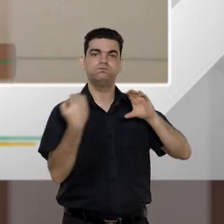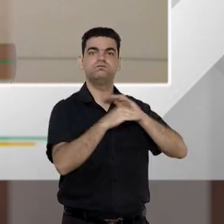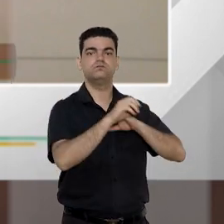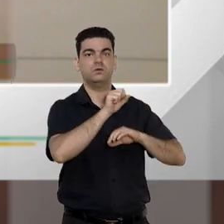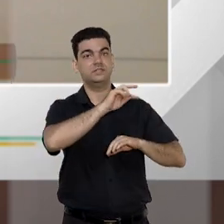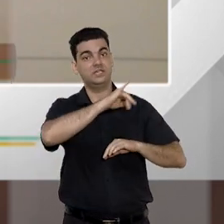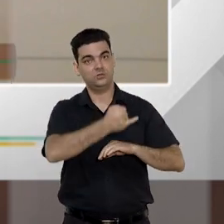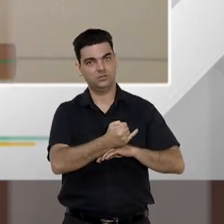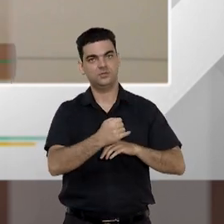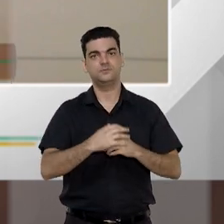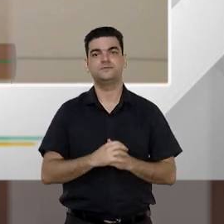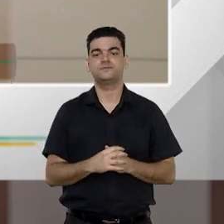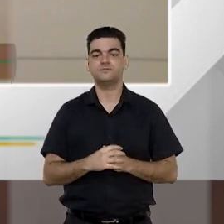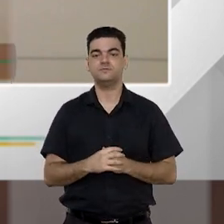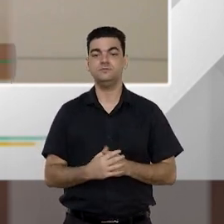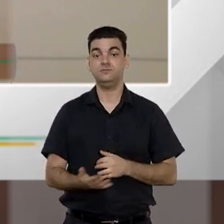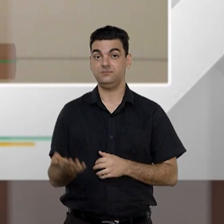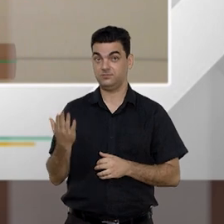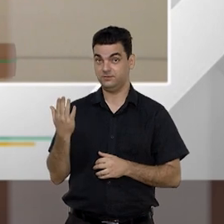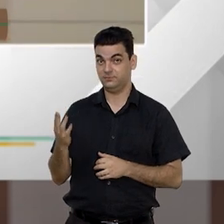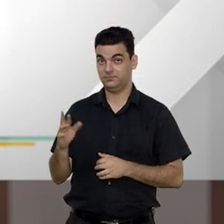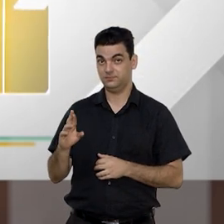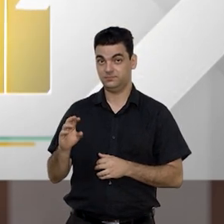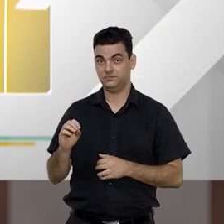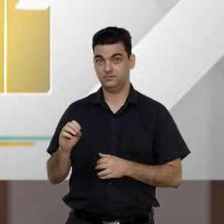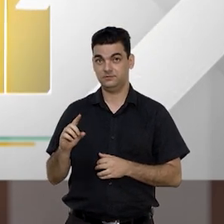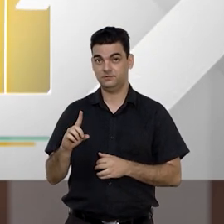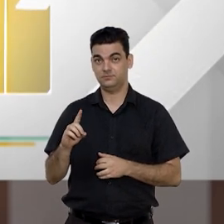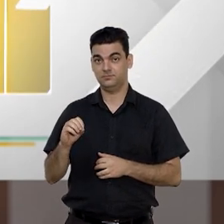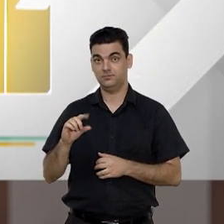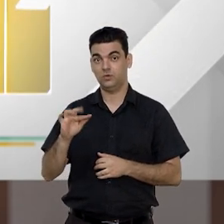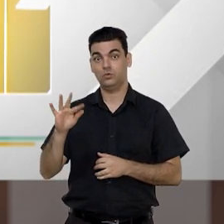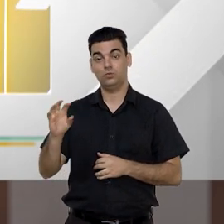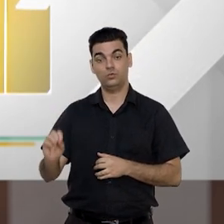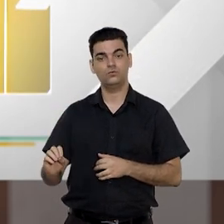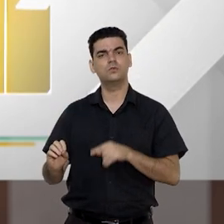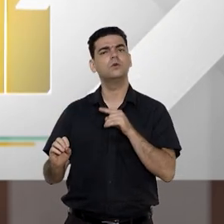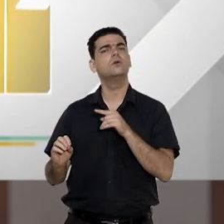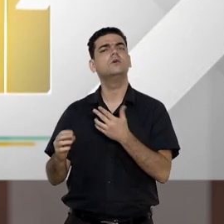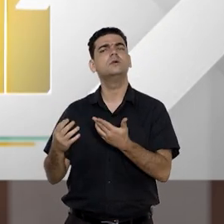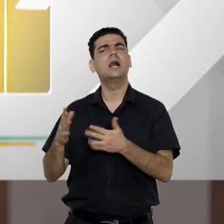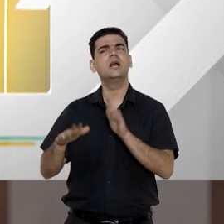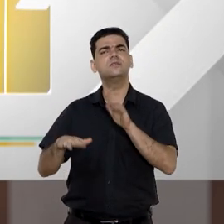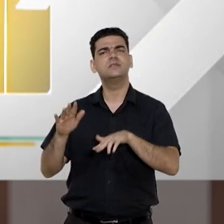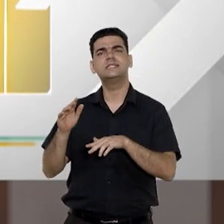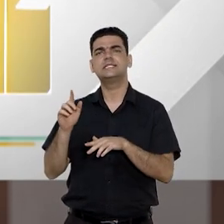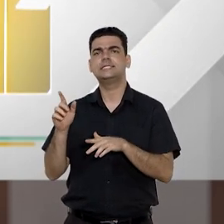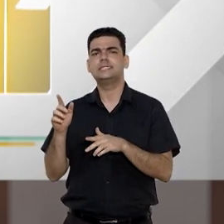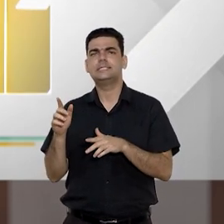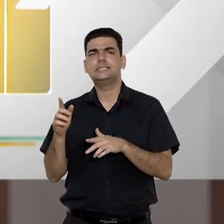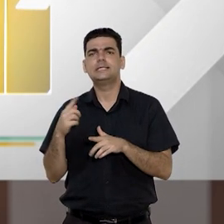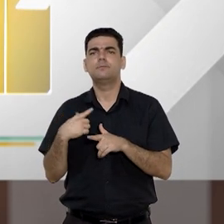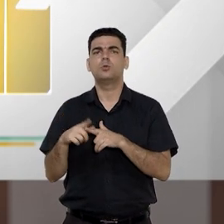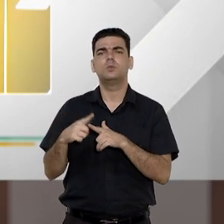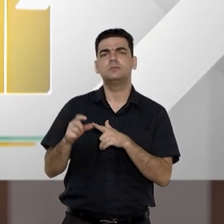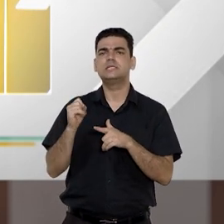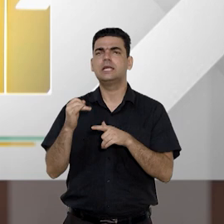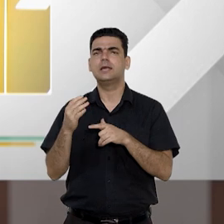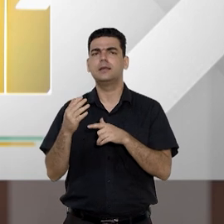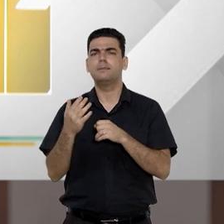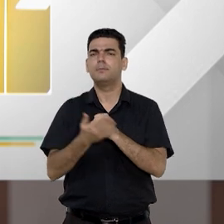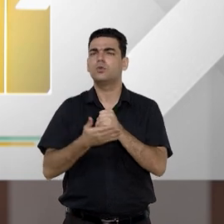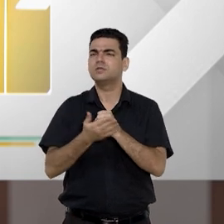chegar até o Superior Tribunal de Justiça. Doutor Rodolfo, e qual a solução a ser dada, por exemplo,